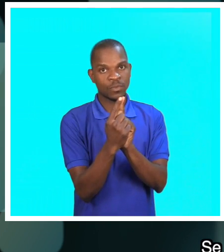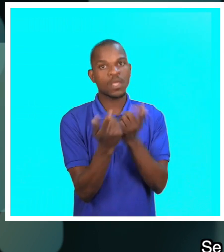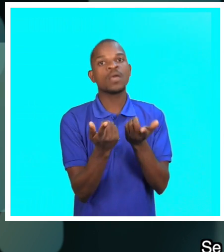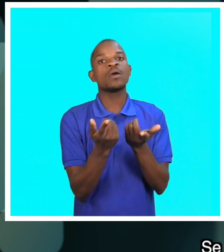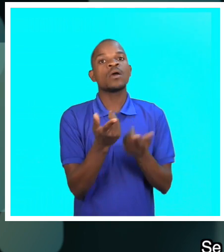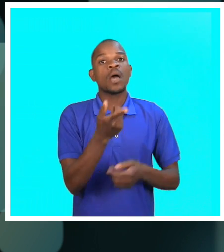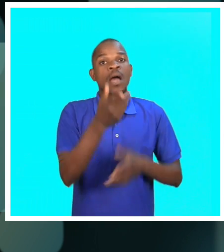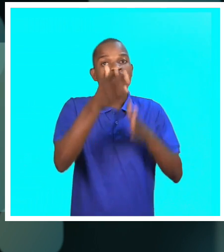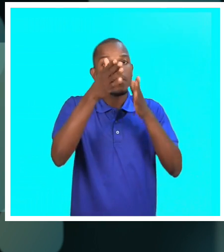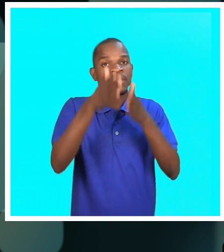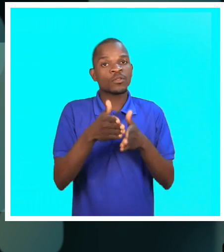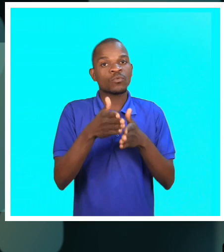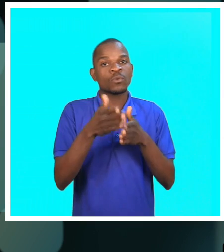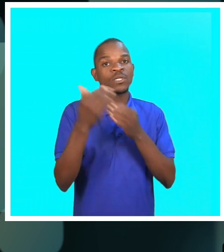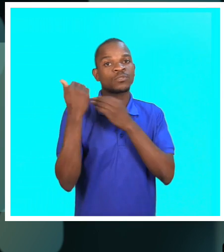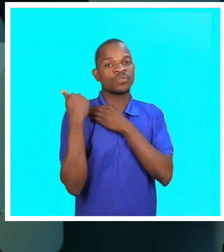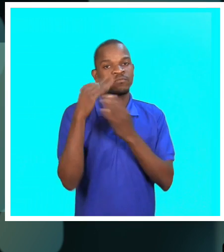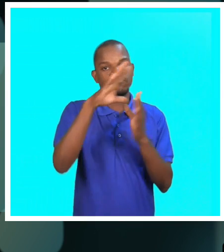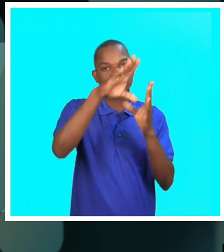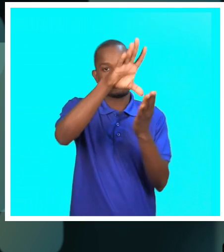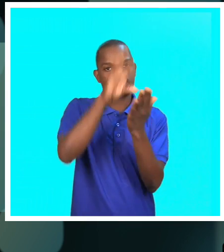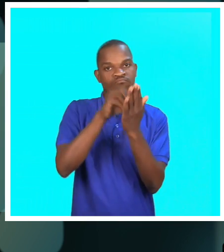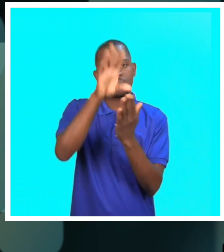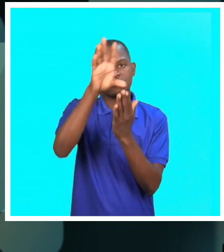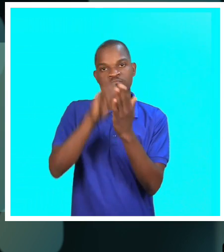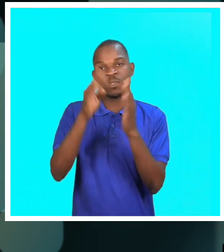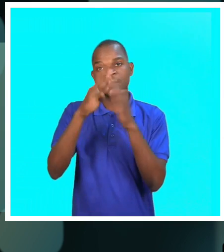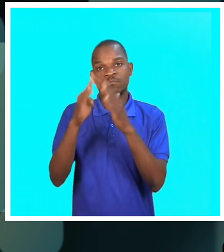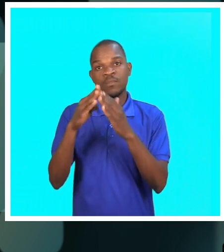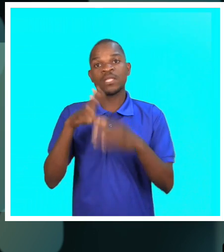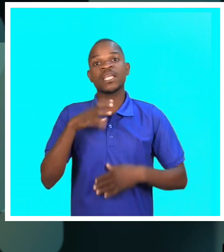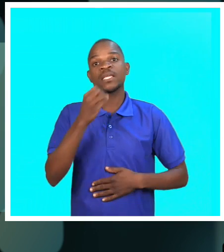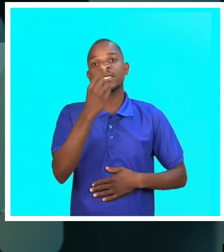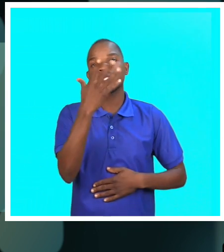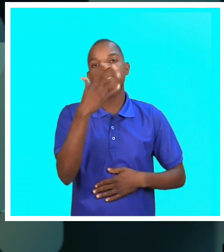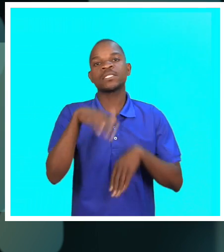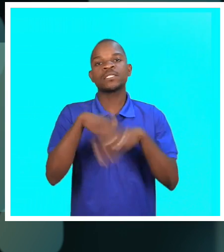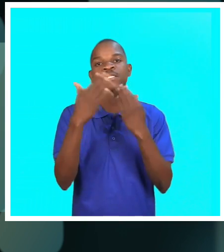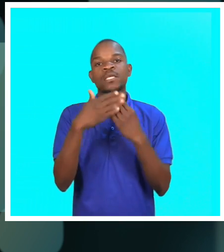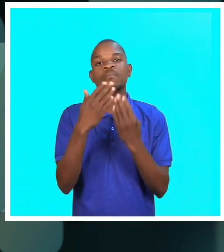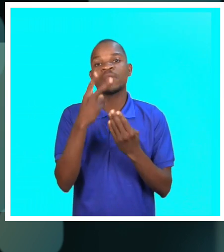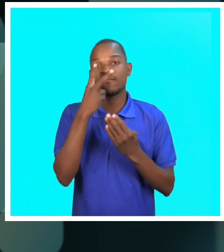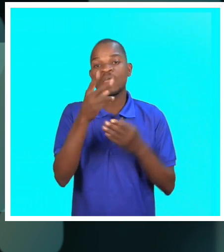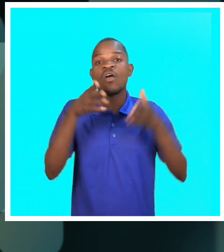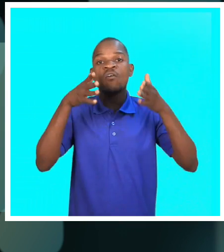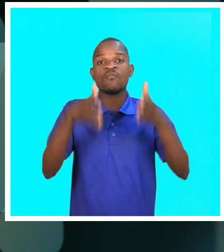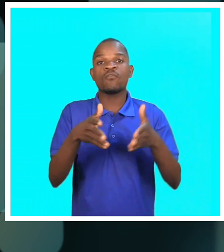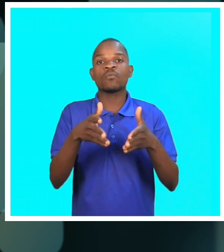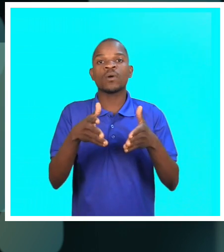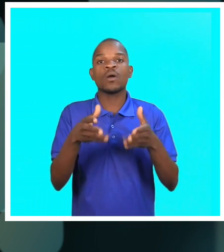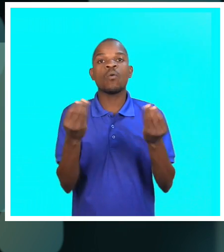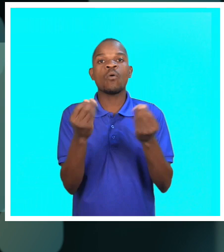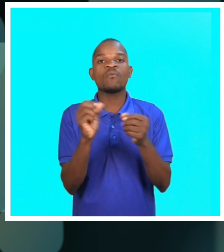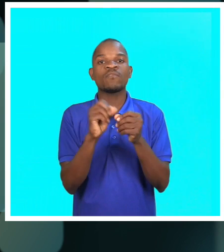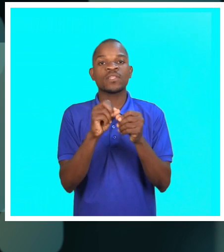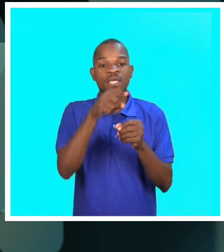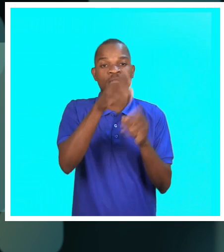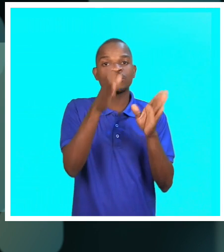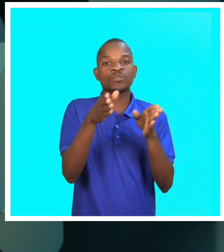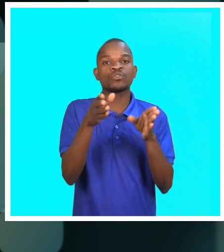colocada ocorrer, o agente recenseador tem estes 15 dias para encontrar formas